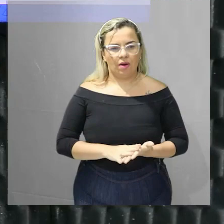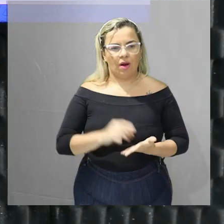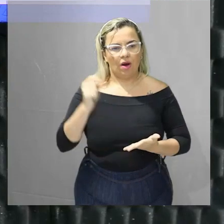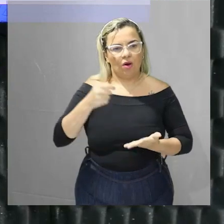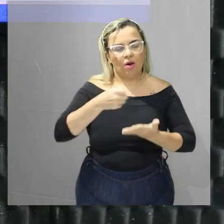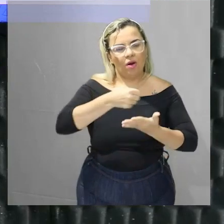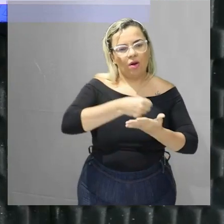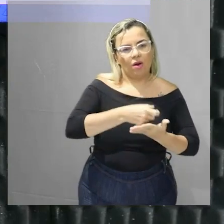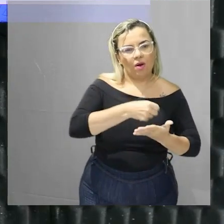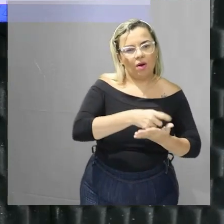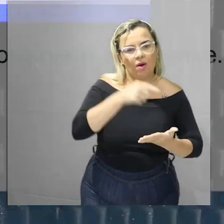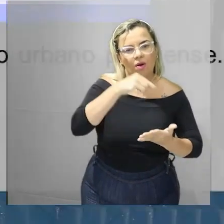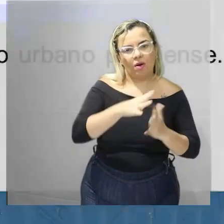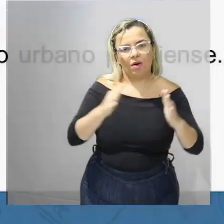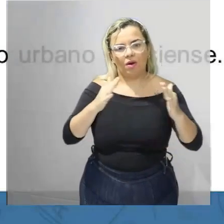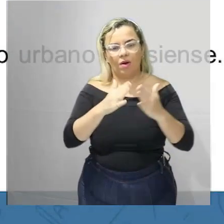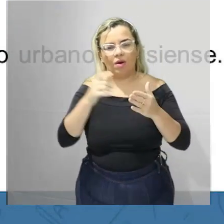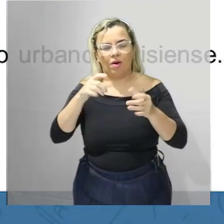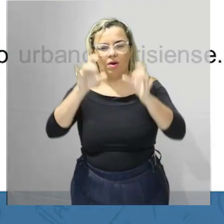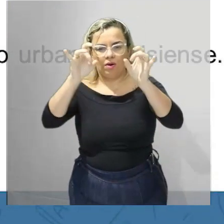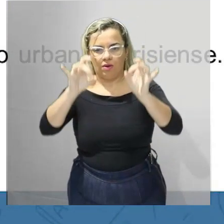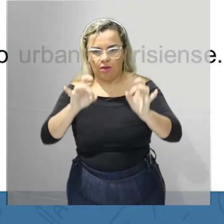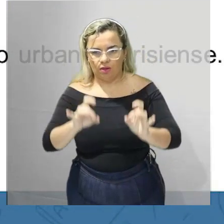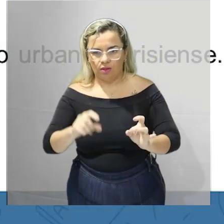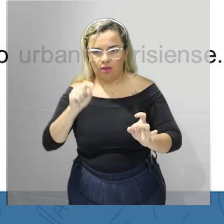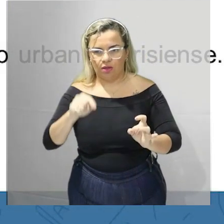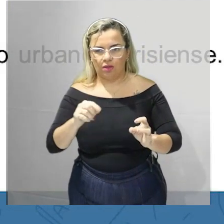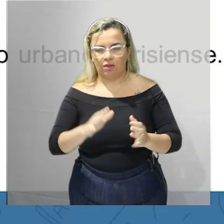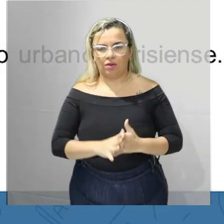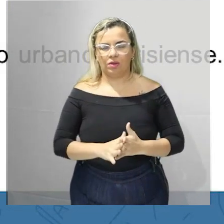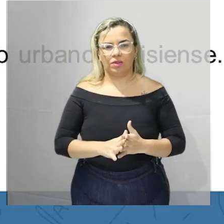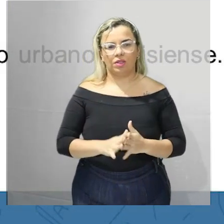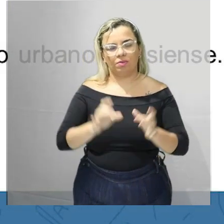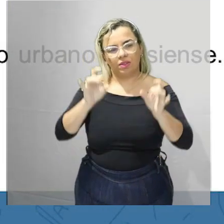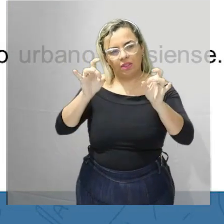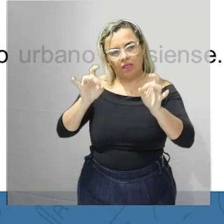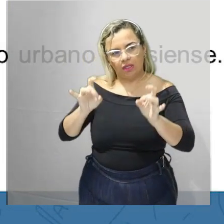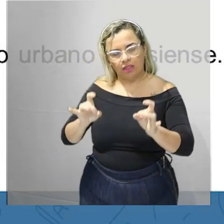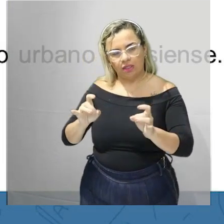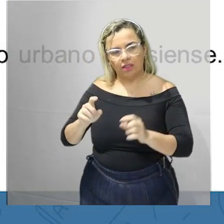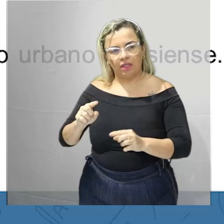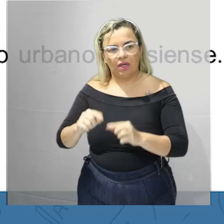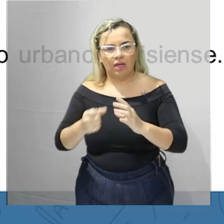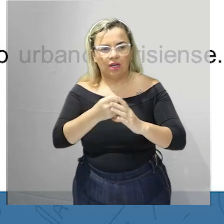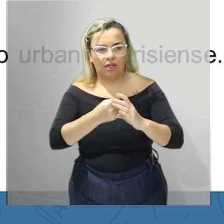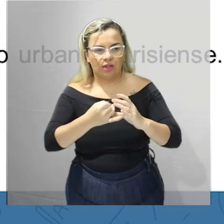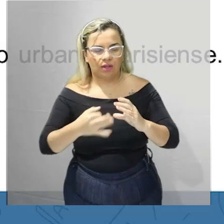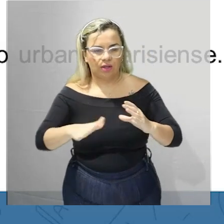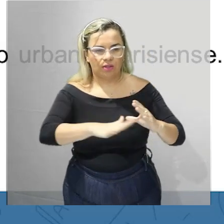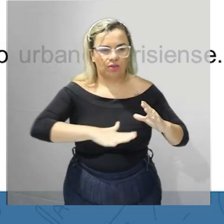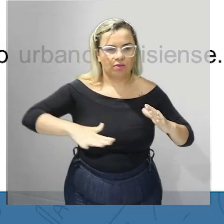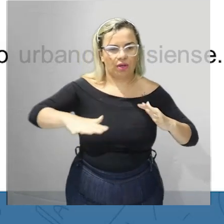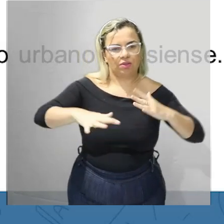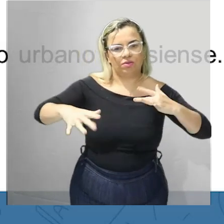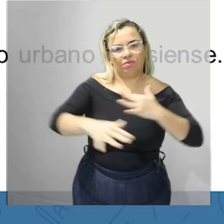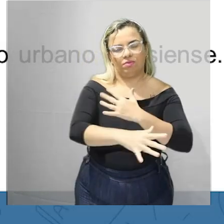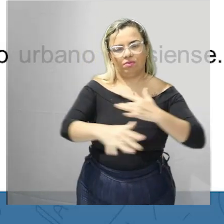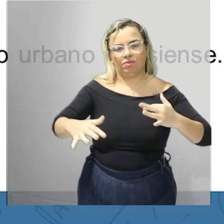habitação, em especial aquela dotada de atributos especiais no espaço